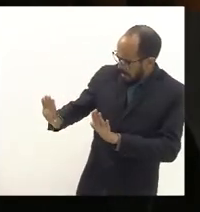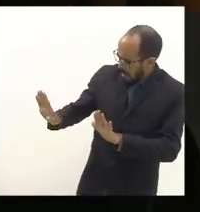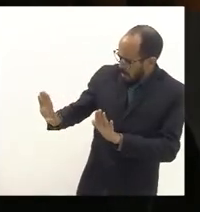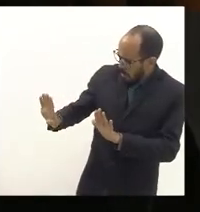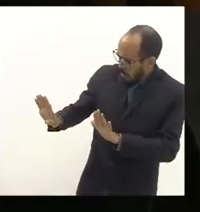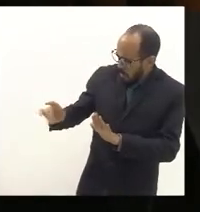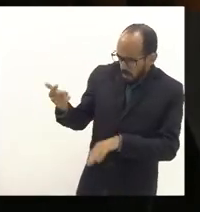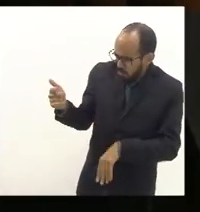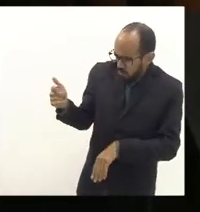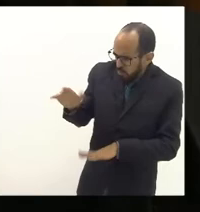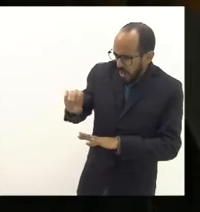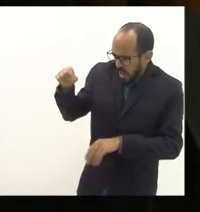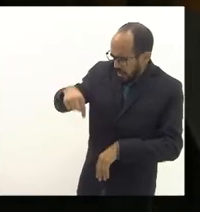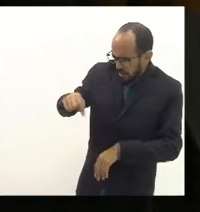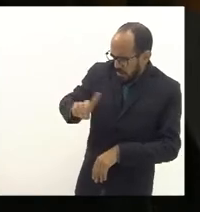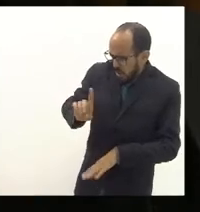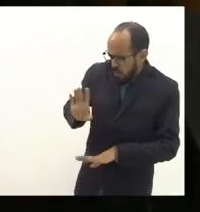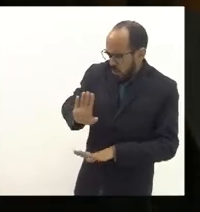cargo nenhum comigo.